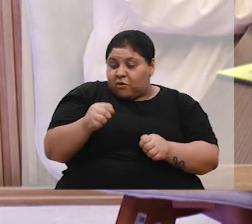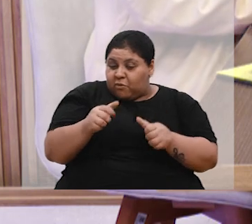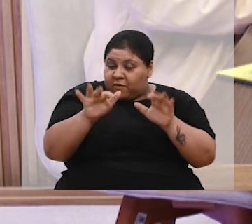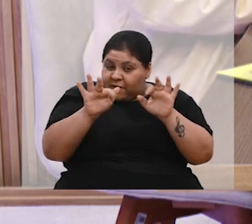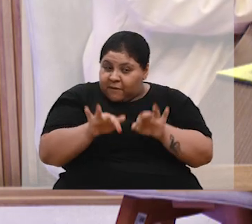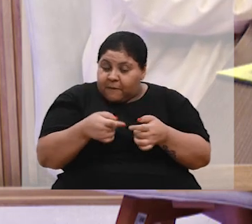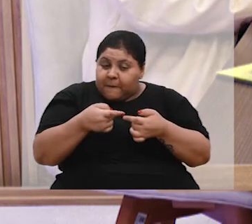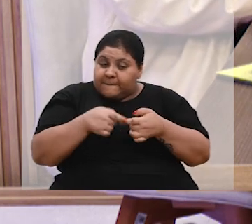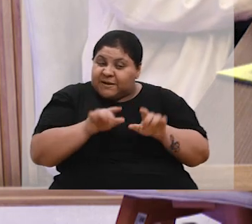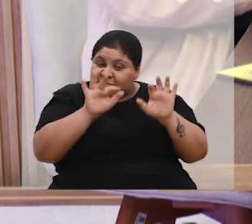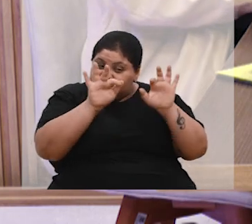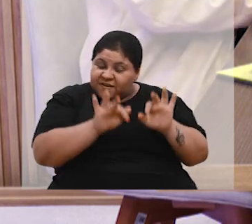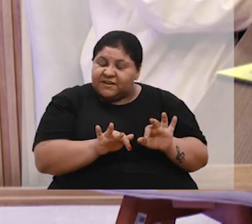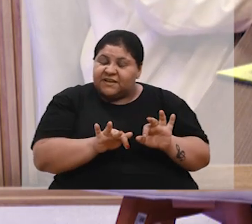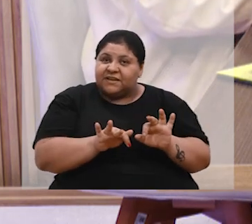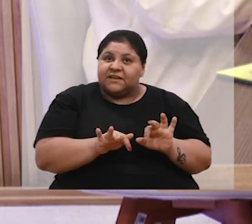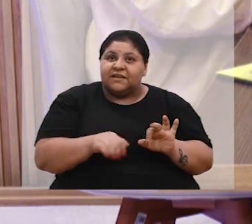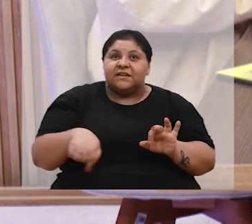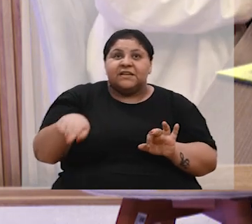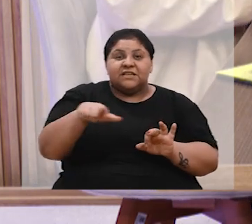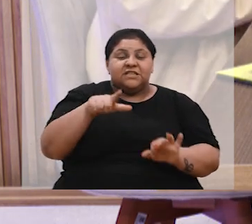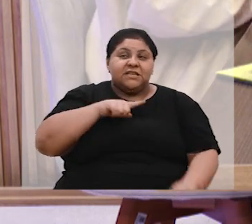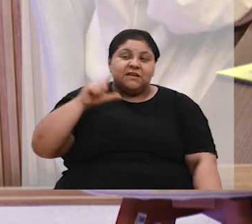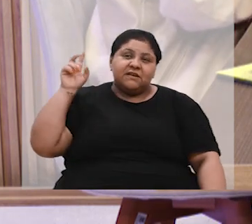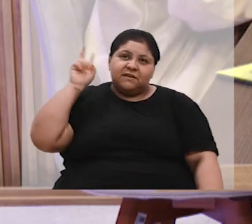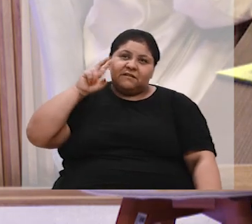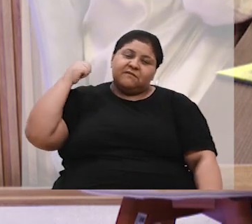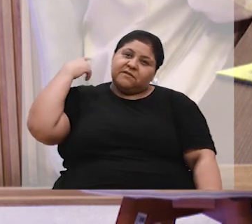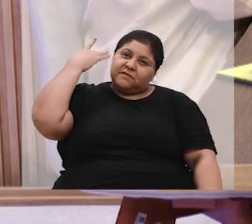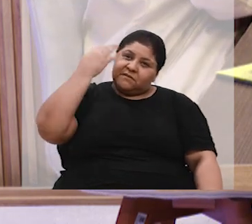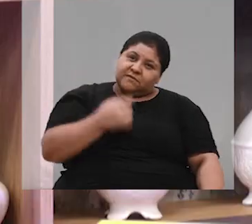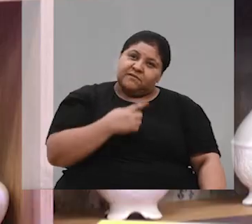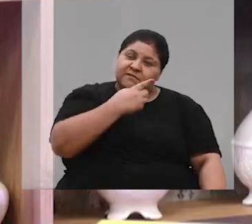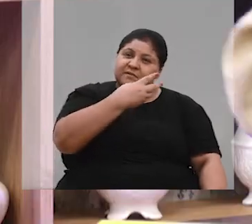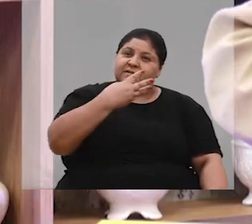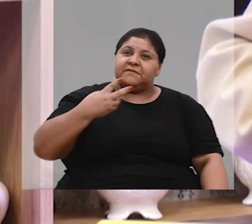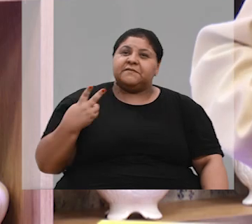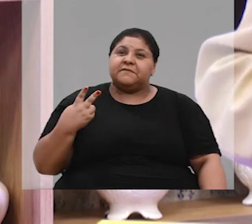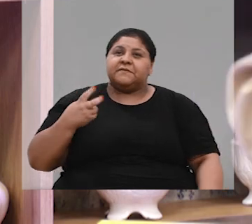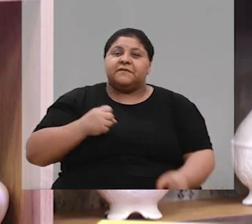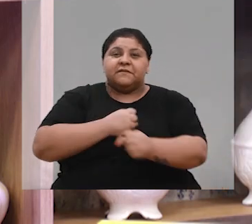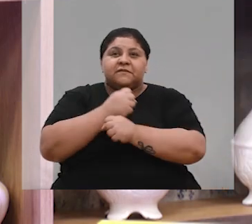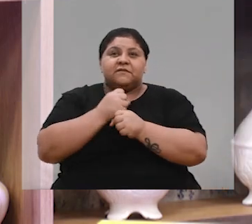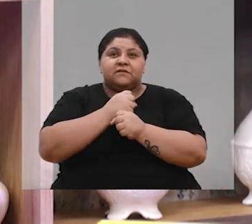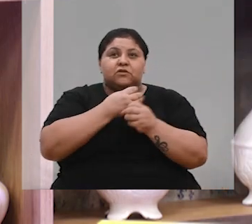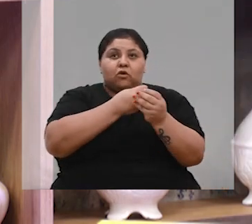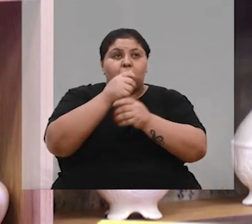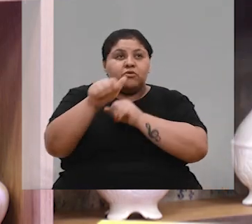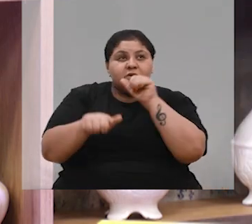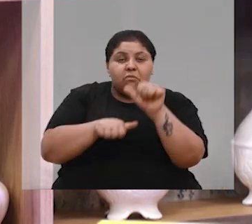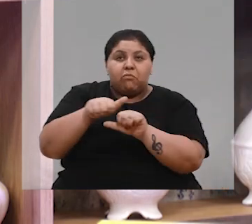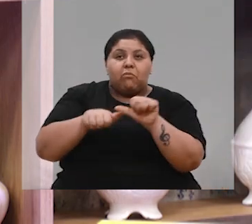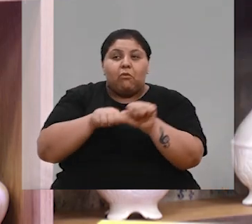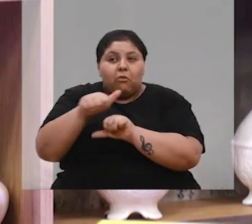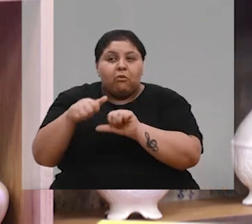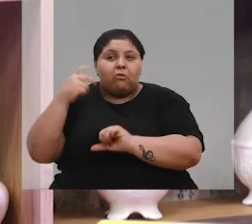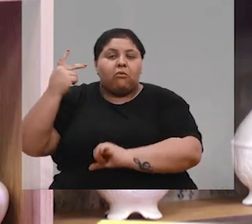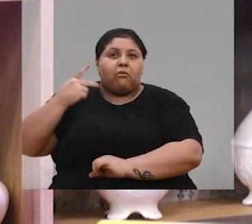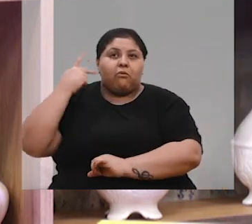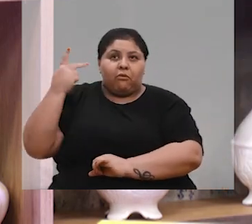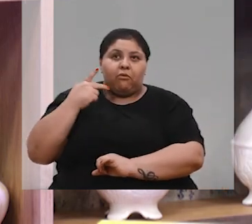final da nossa conversa, mas para a gente fechar assim, a gente vem de uma história de 132 anos, com diversas